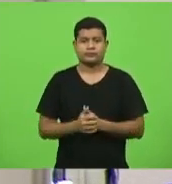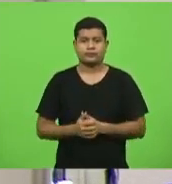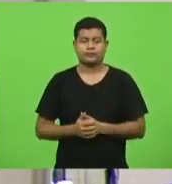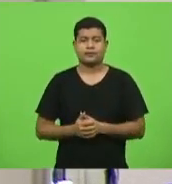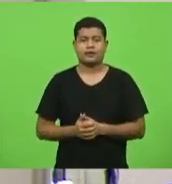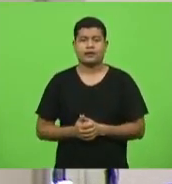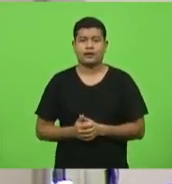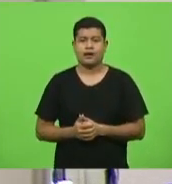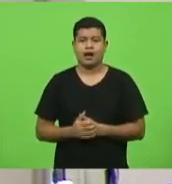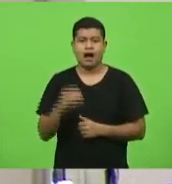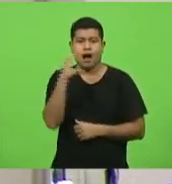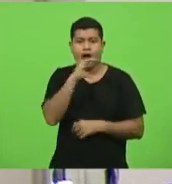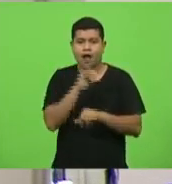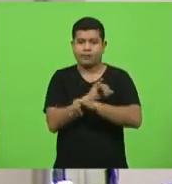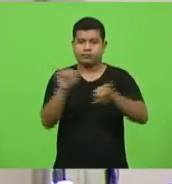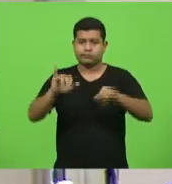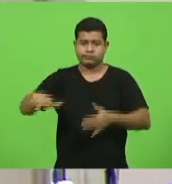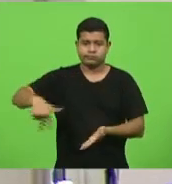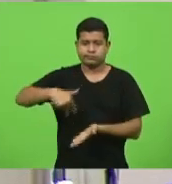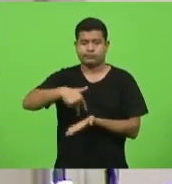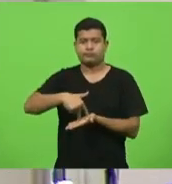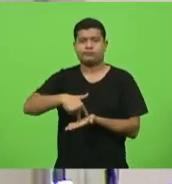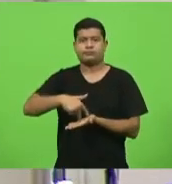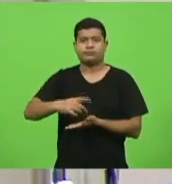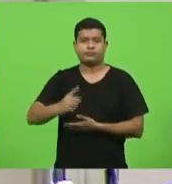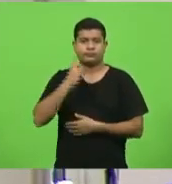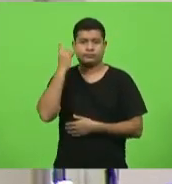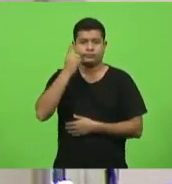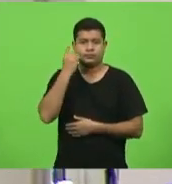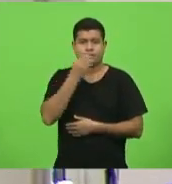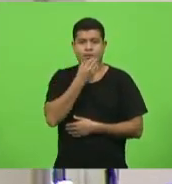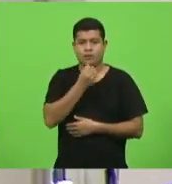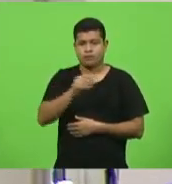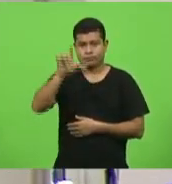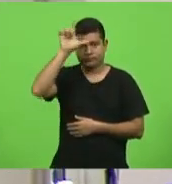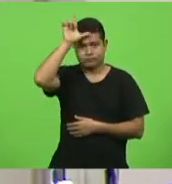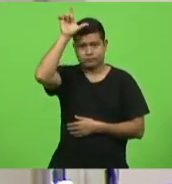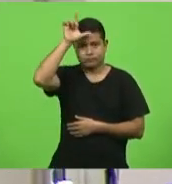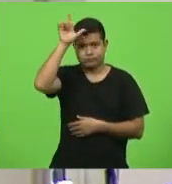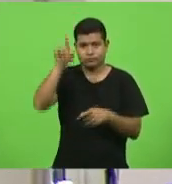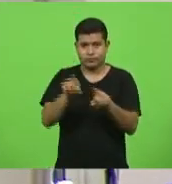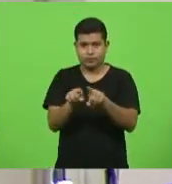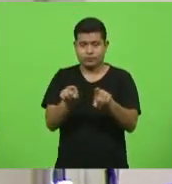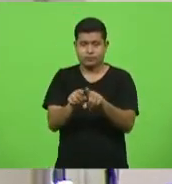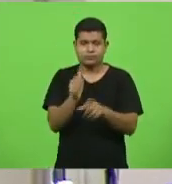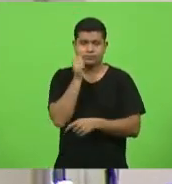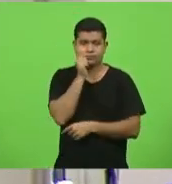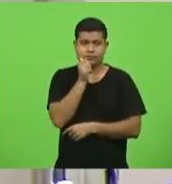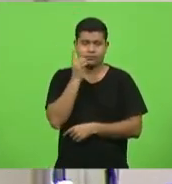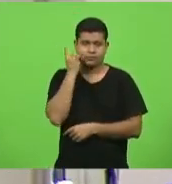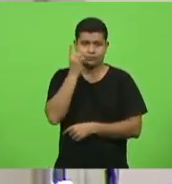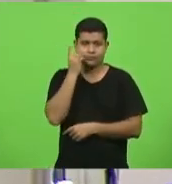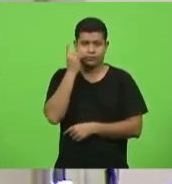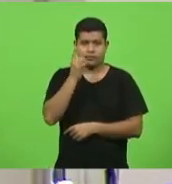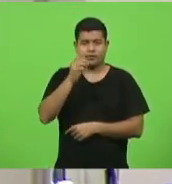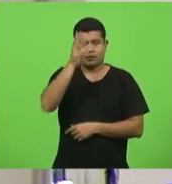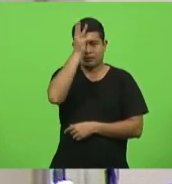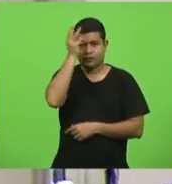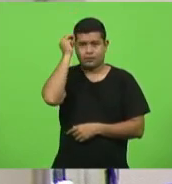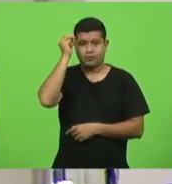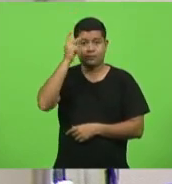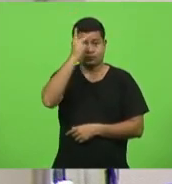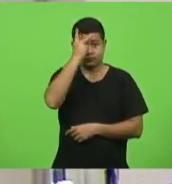Breves comunicações, fizeram uso da palavra o senhor deputado Sargento Lima e as senhoras deputadas Luciane Carminati e